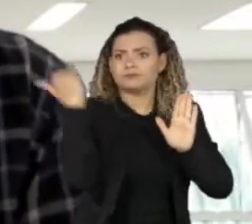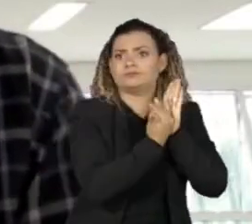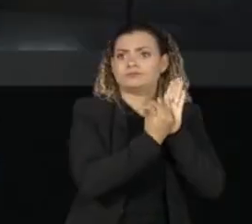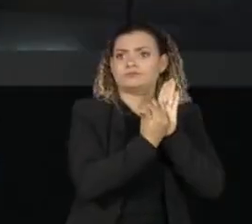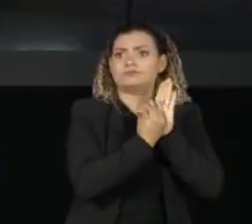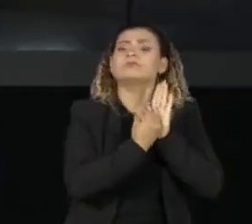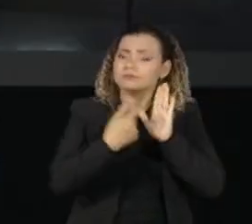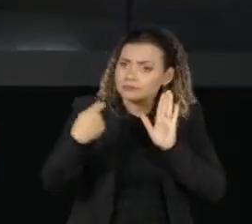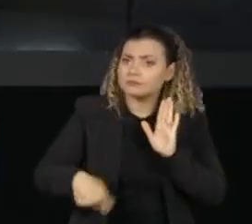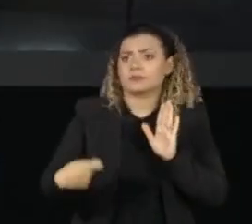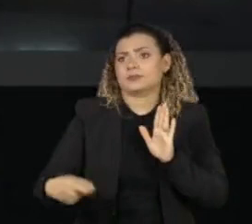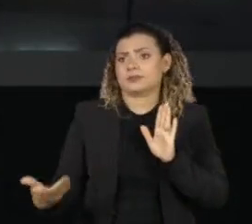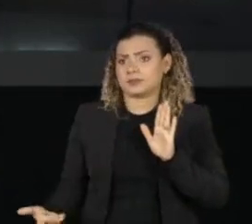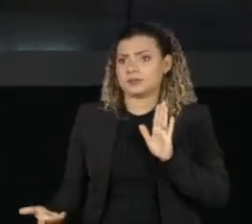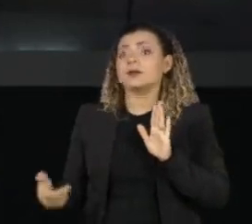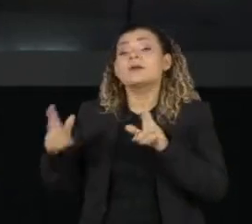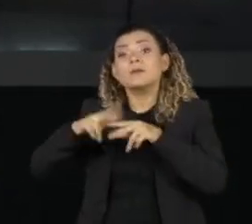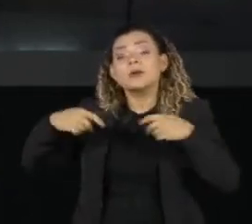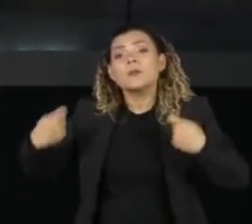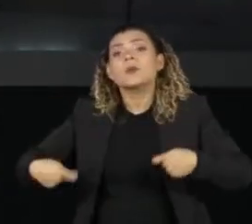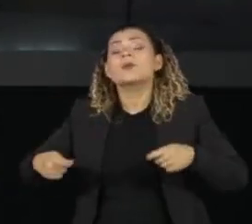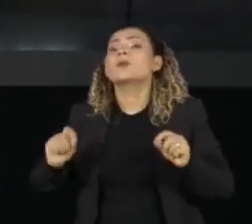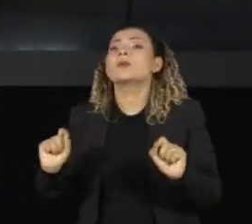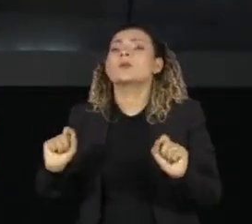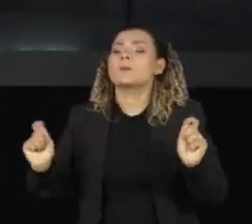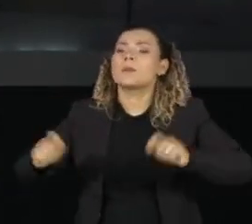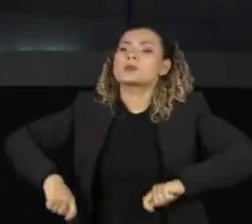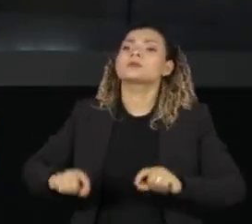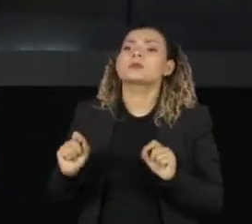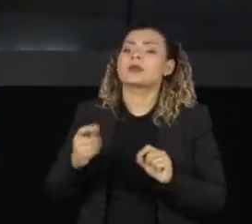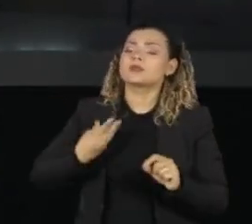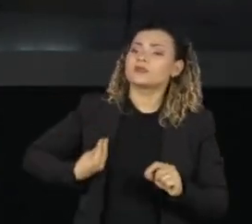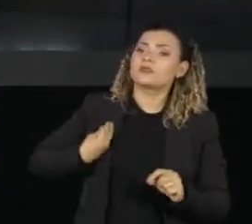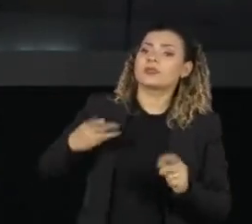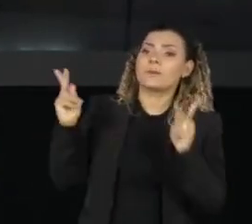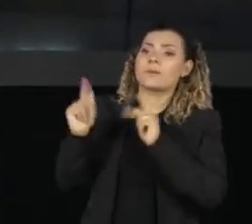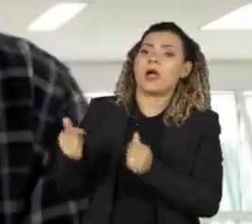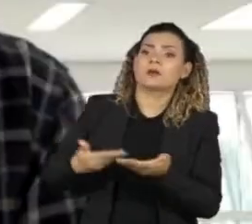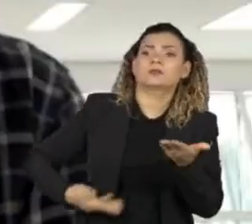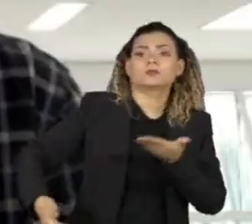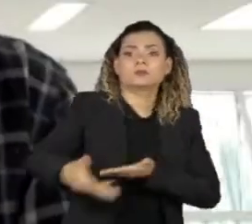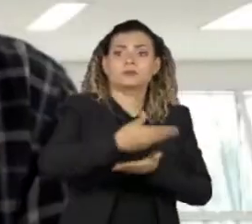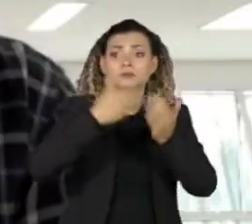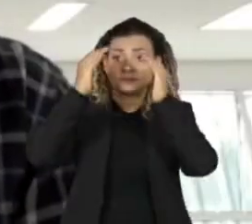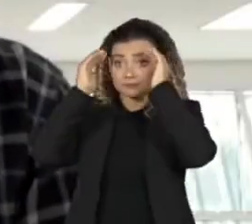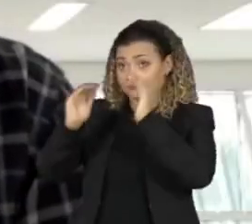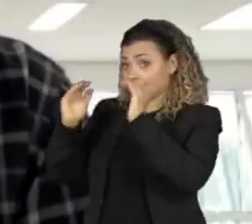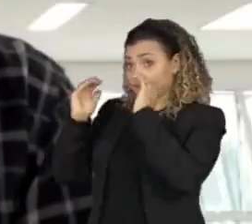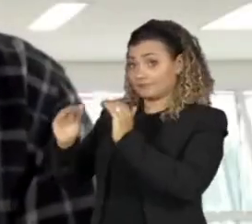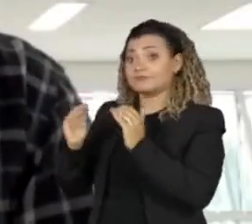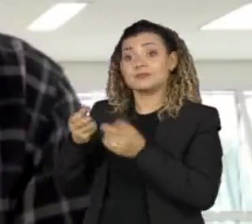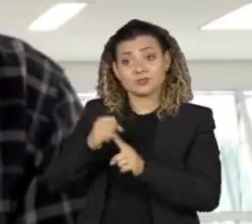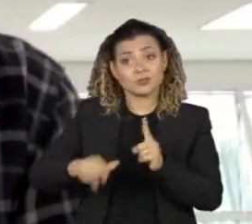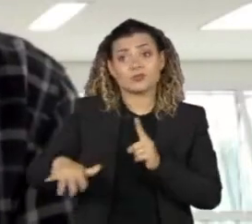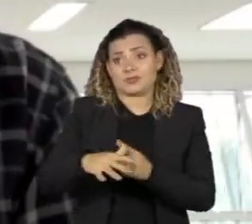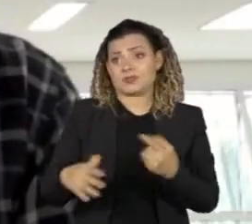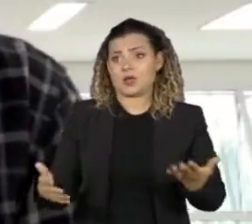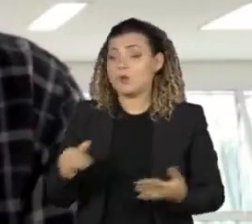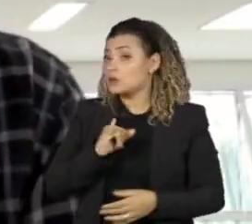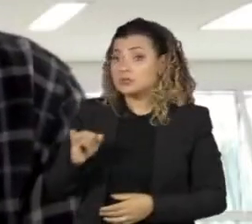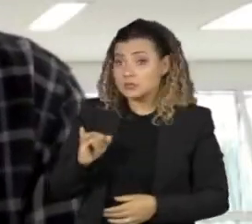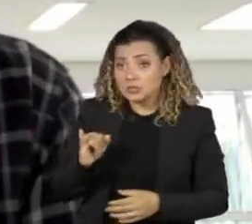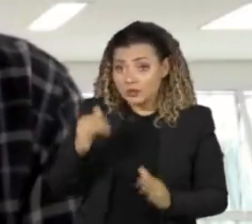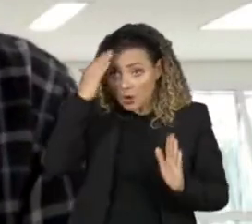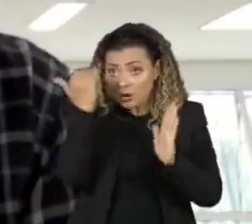respeito recíproco e a possibilidade de nós vivermos em harmonia, respeitando esse caráter heterogêneo da sociedade. Caso